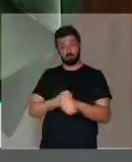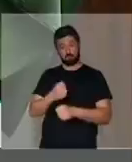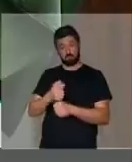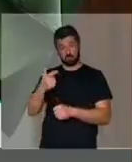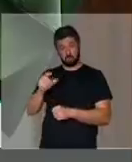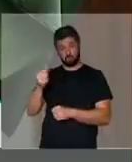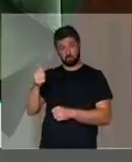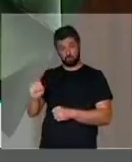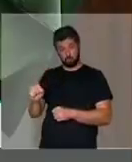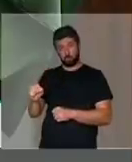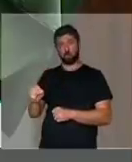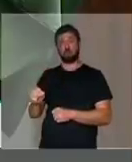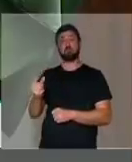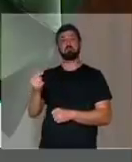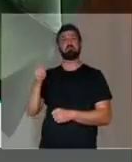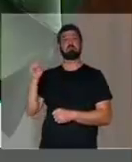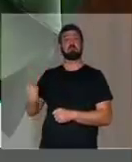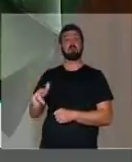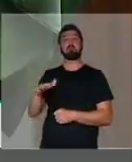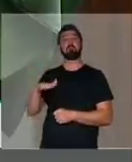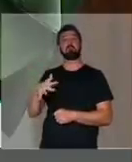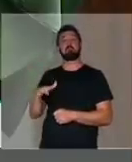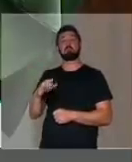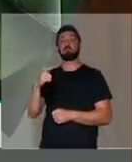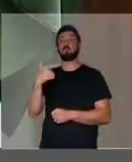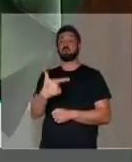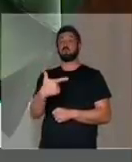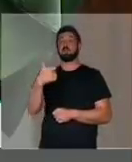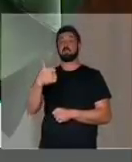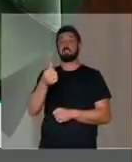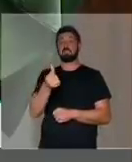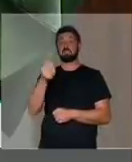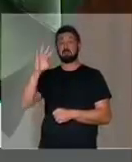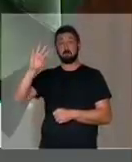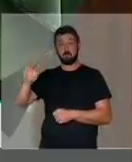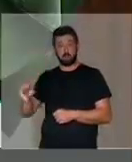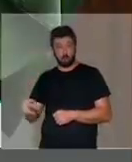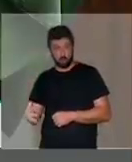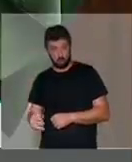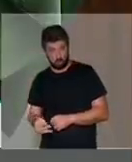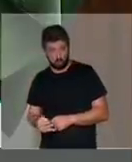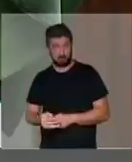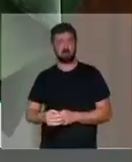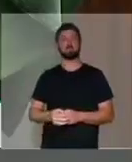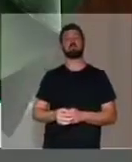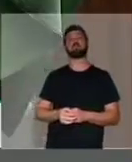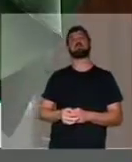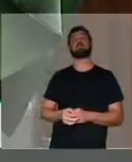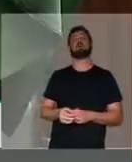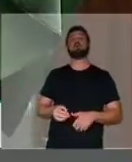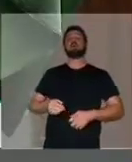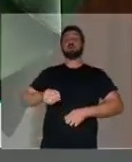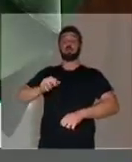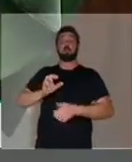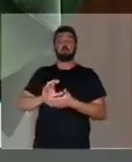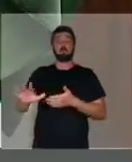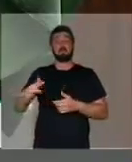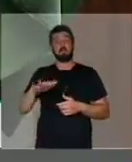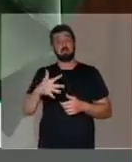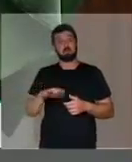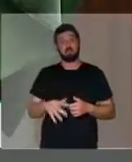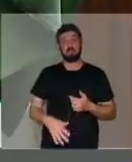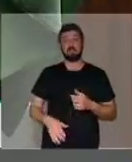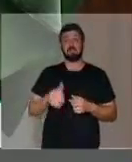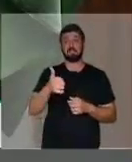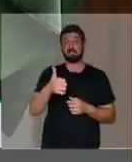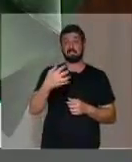valor estimado do custeio equivale a algo em torno de 216 milhões e o valor para investimentos é